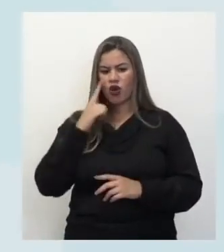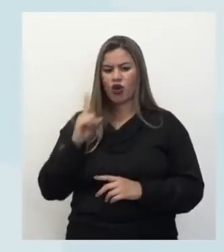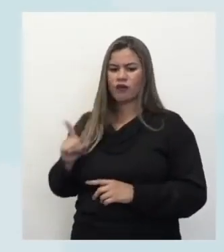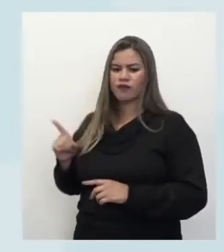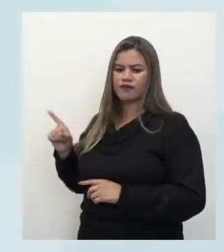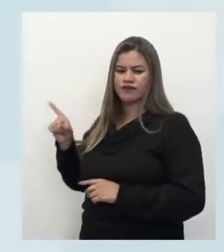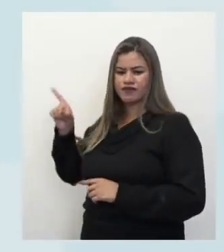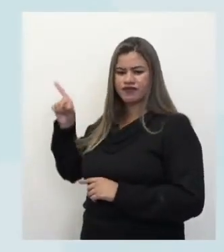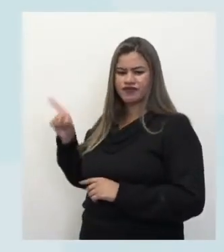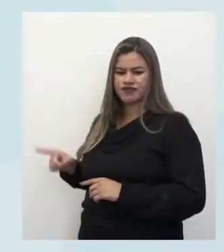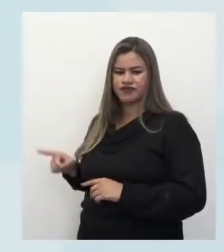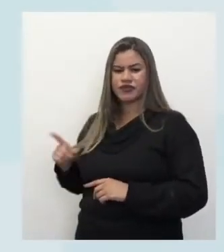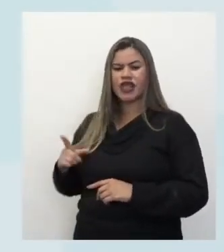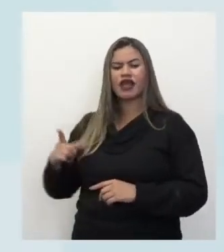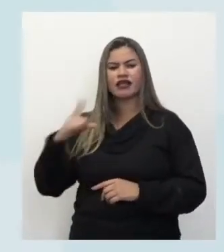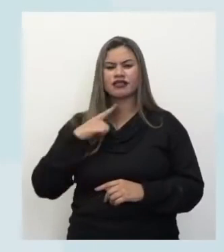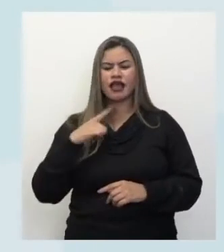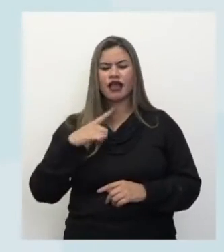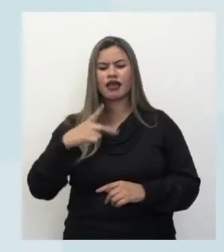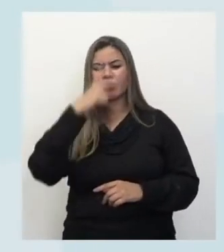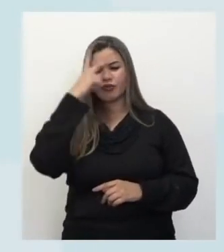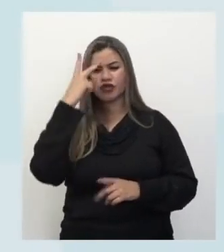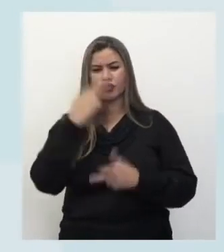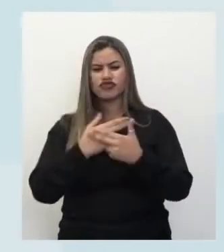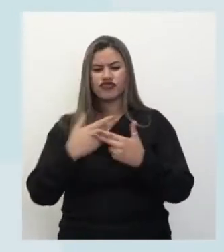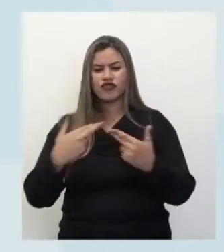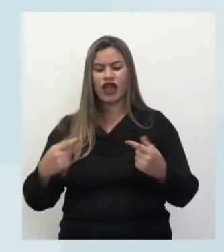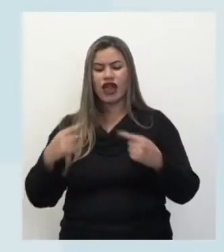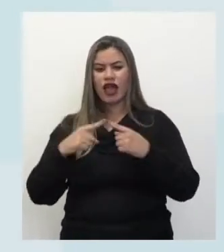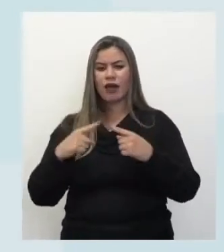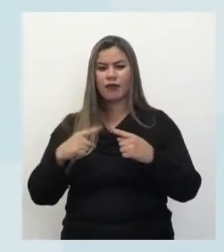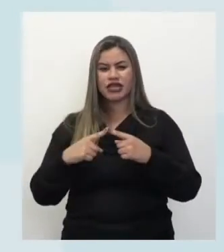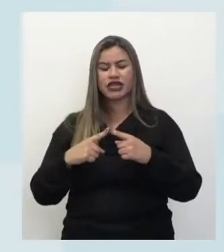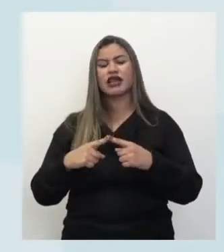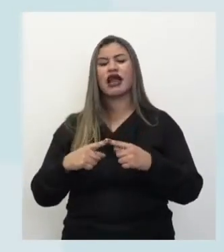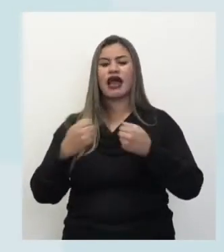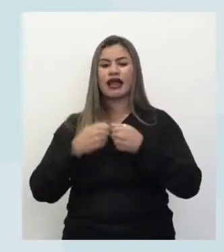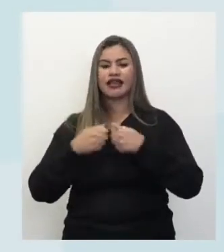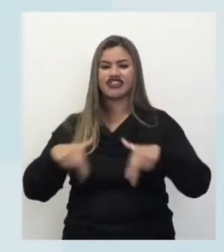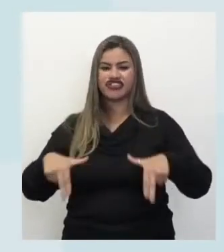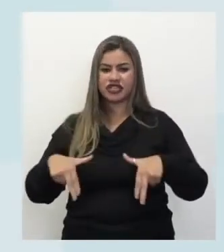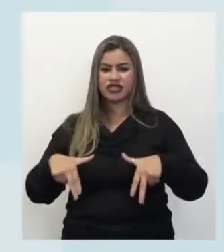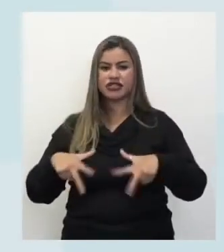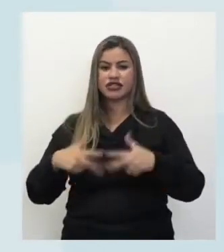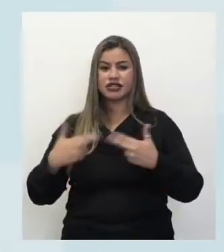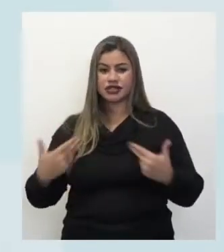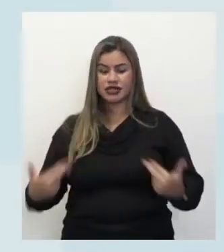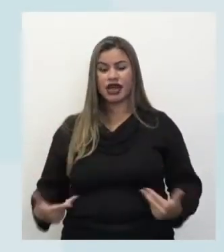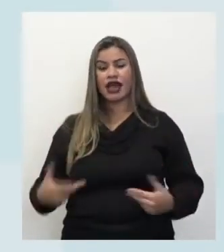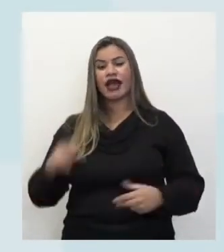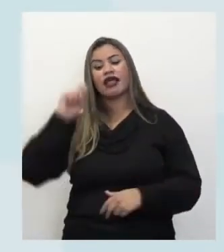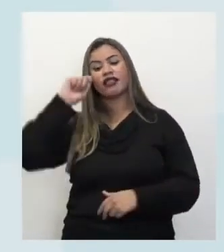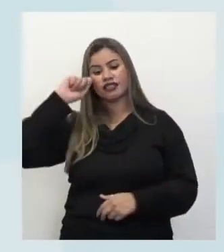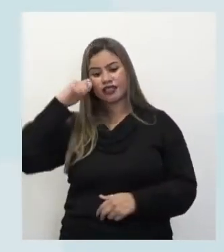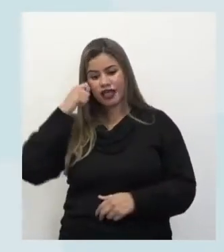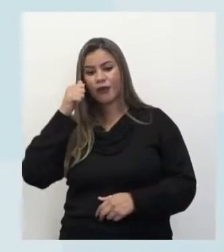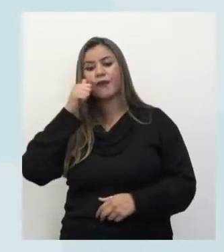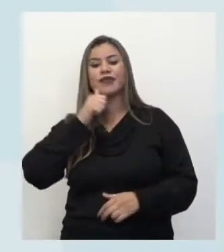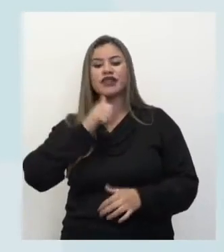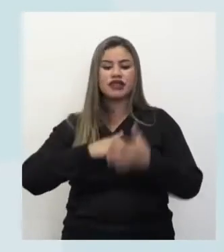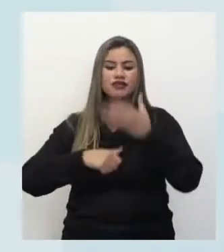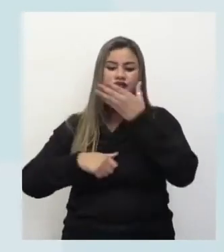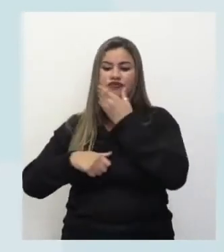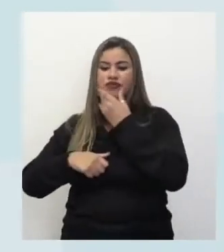tem várias pessoas que representam ali a etnia negra. Tem várias meninos e meninos, negros,